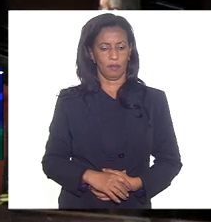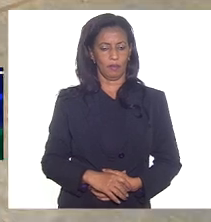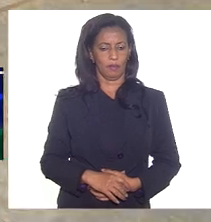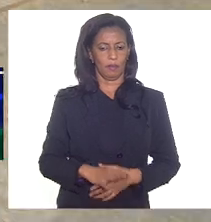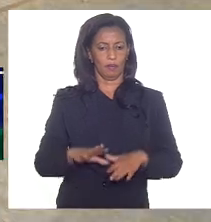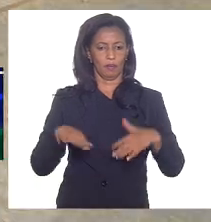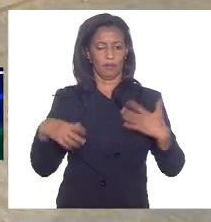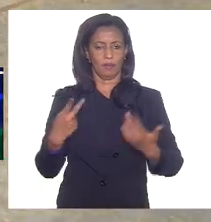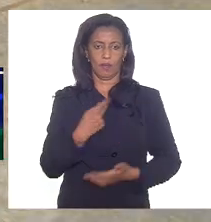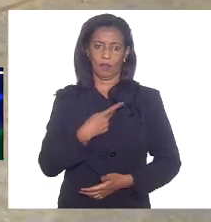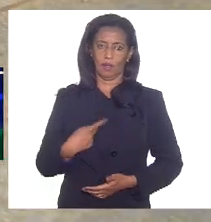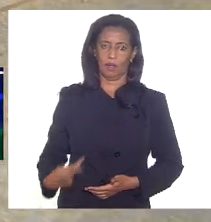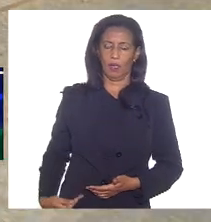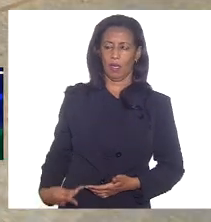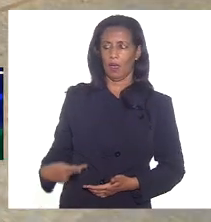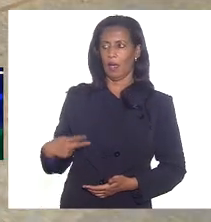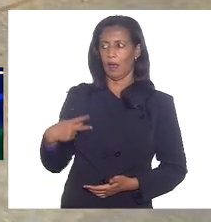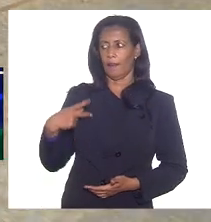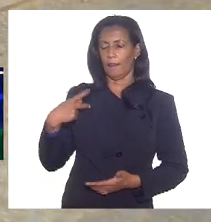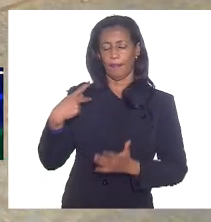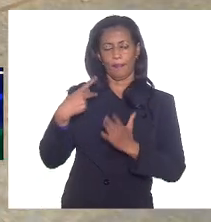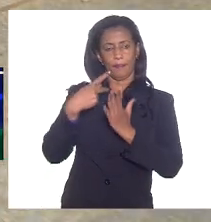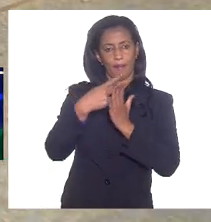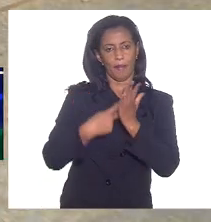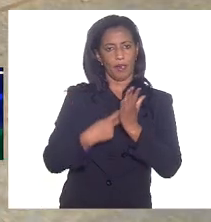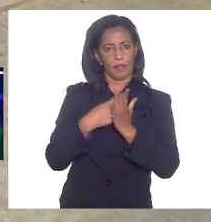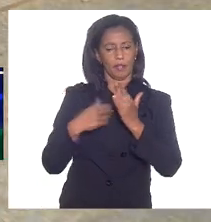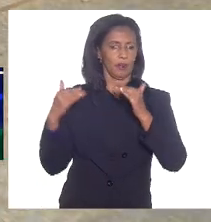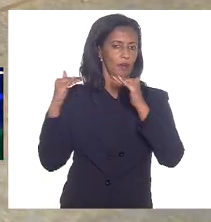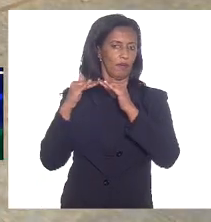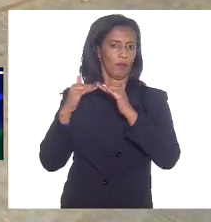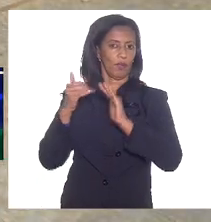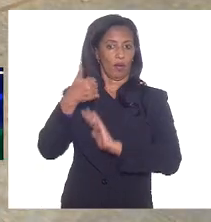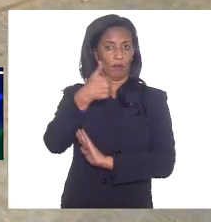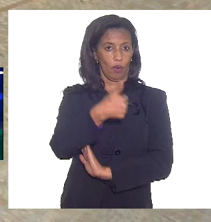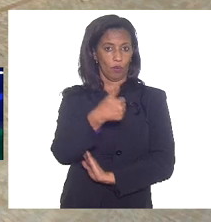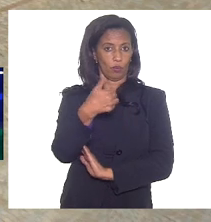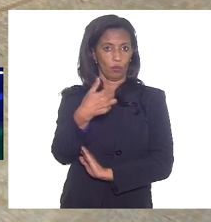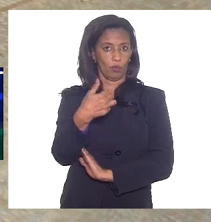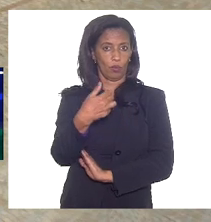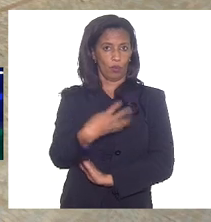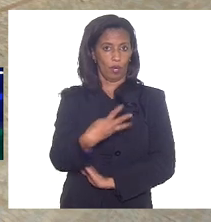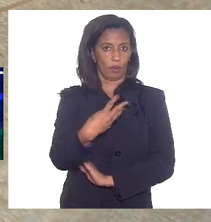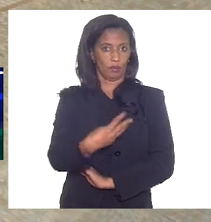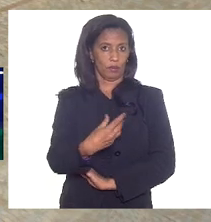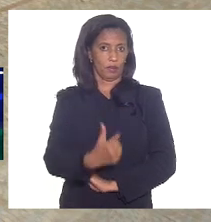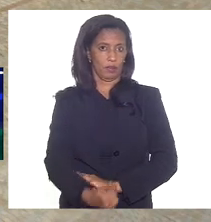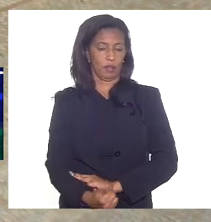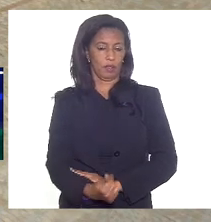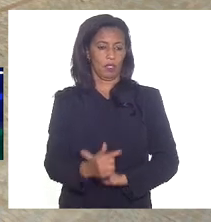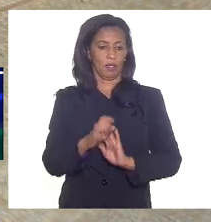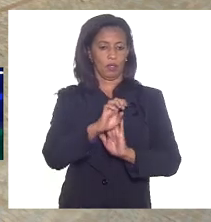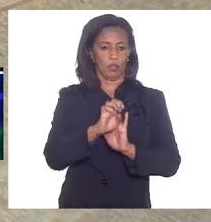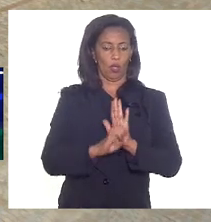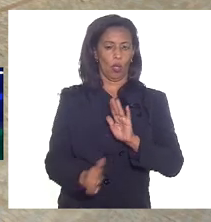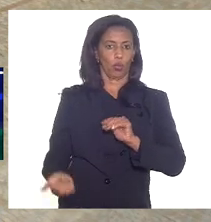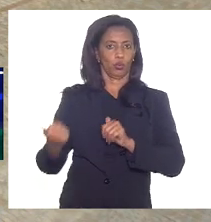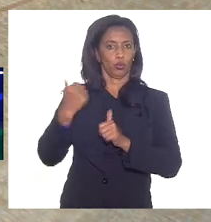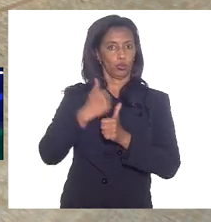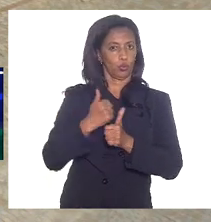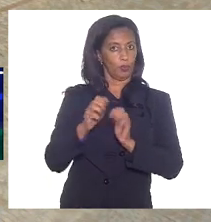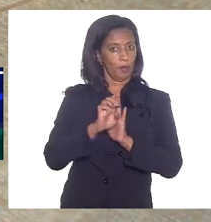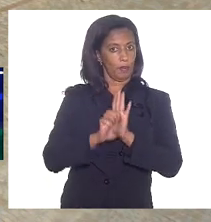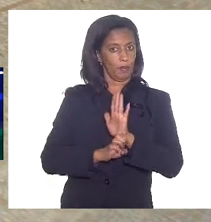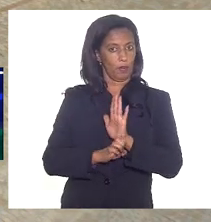Senhor presidente, parecer é favorável às emendas 1, 3, 4 e 7. Favorável com subemendas às emendas 5, 6, 8 e